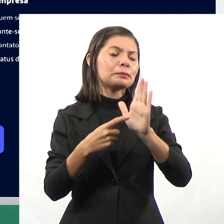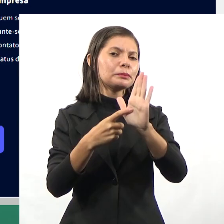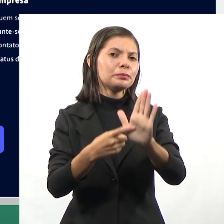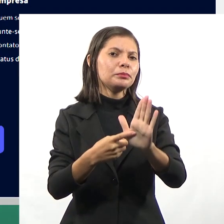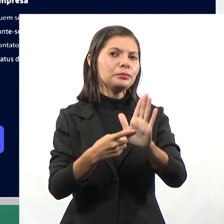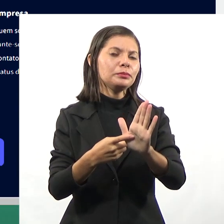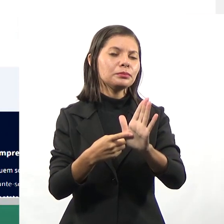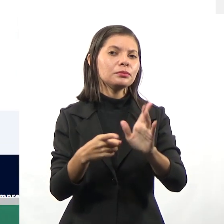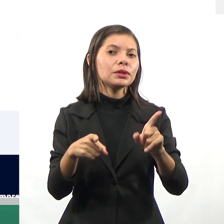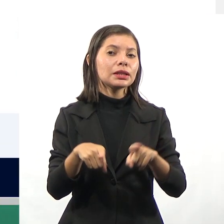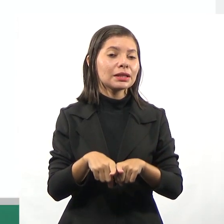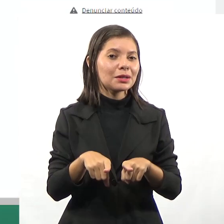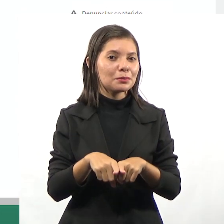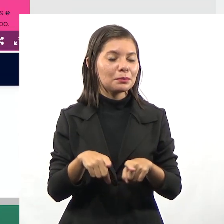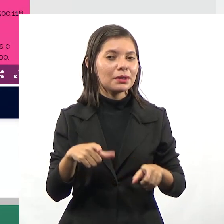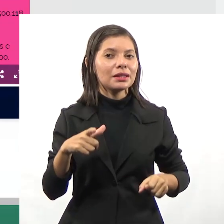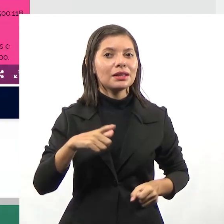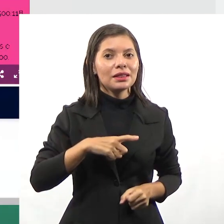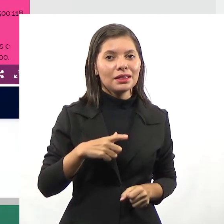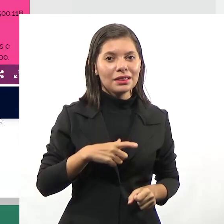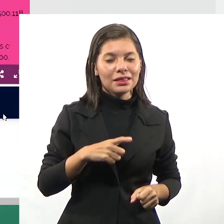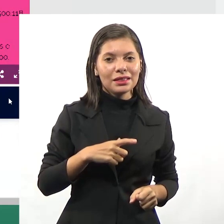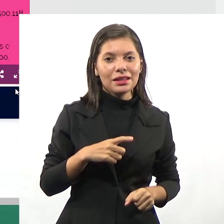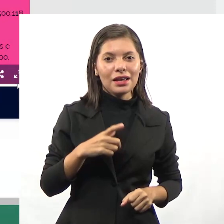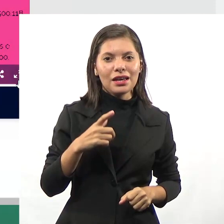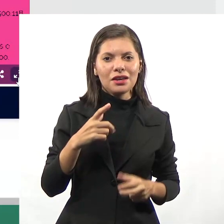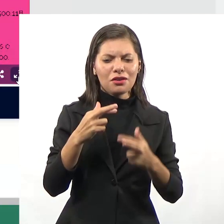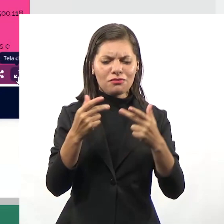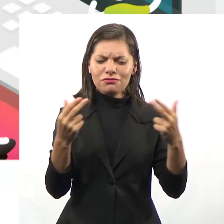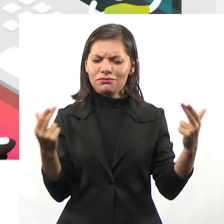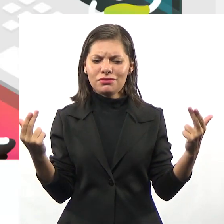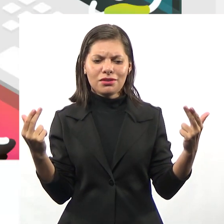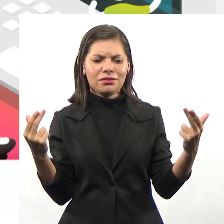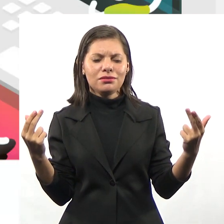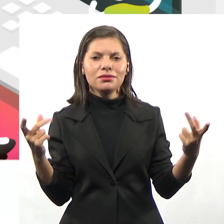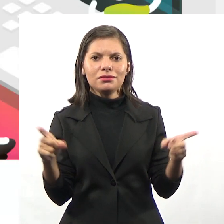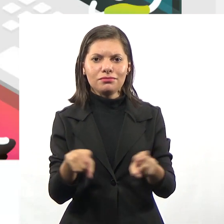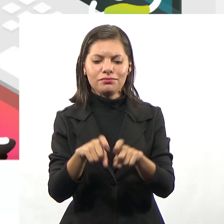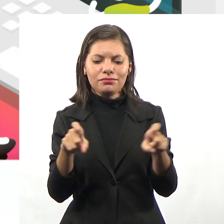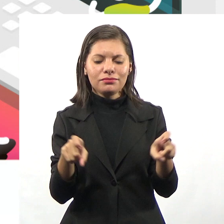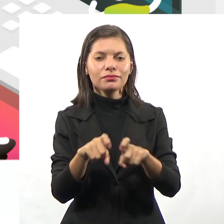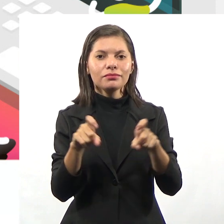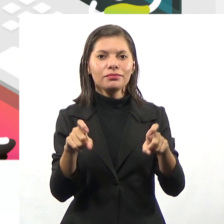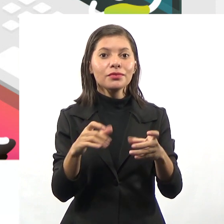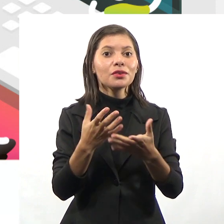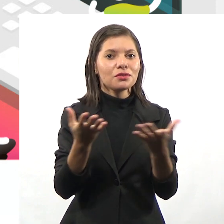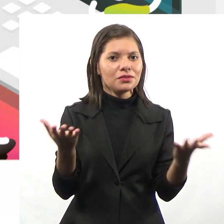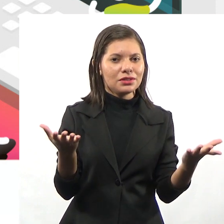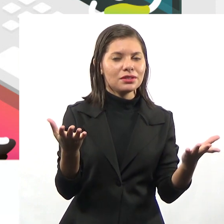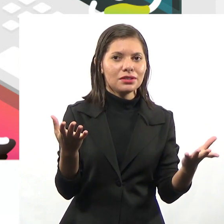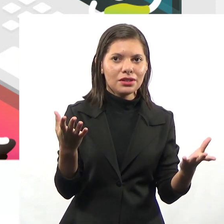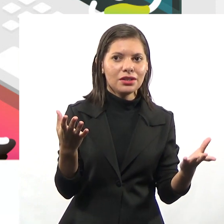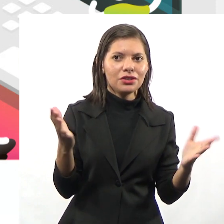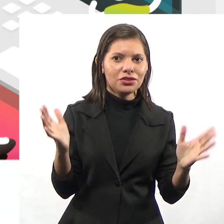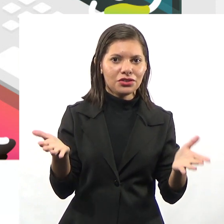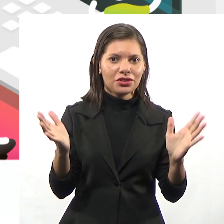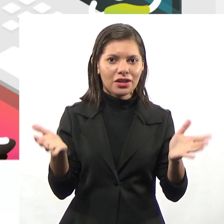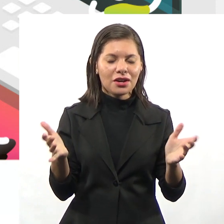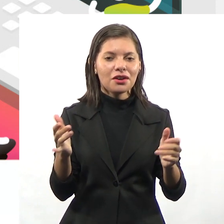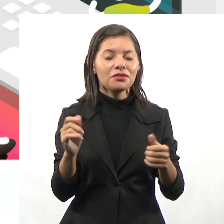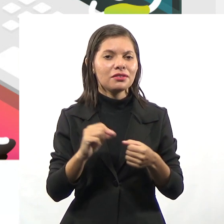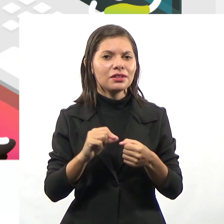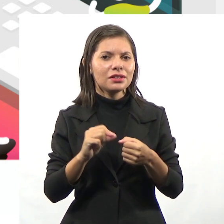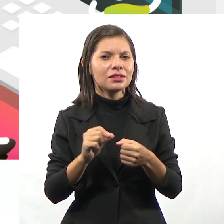voltando lá na apresentação, além desse operador define, eu tenho outros operadores. Provavelmente, você já